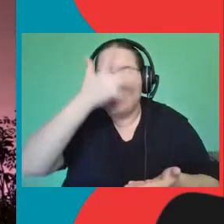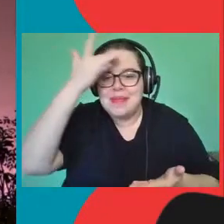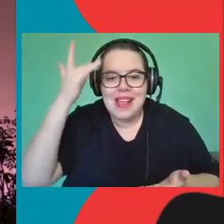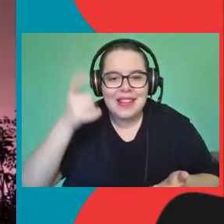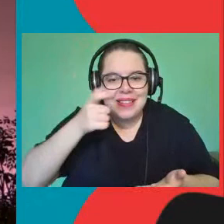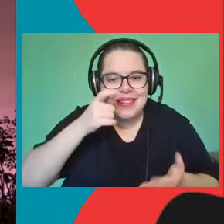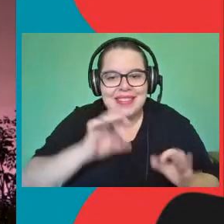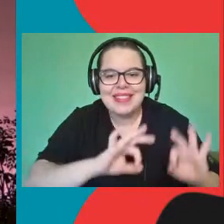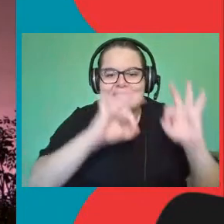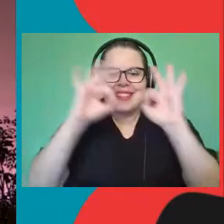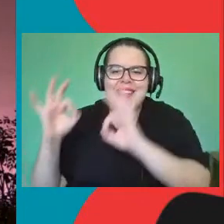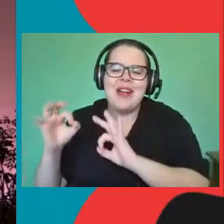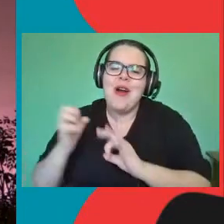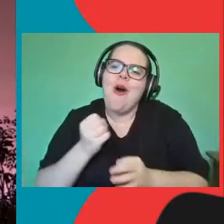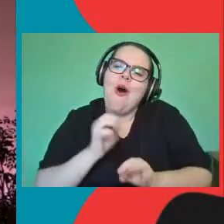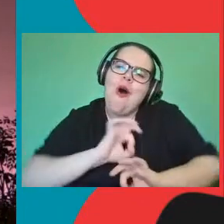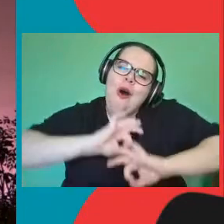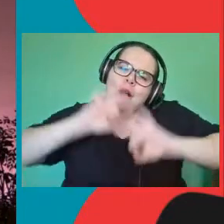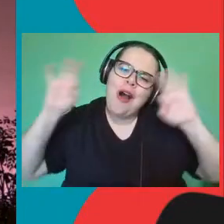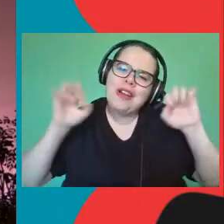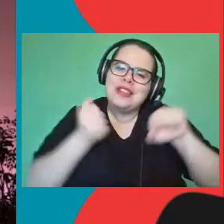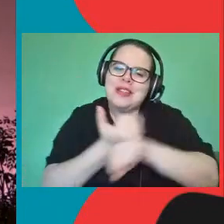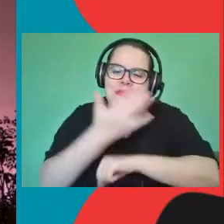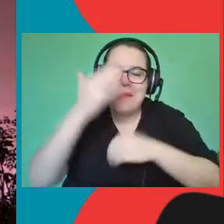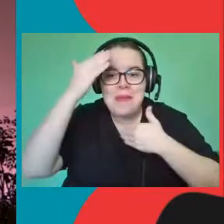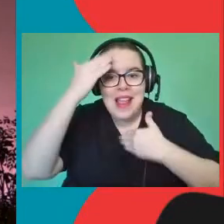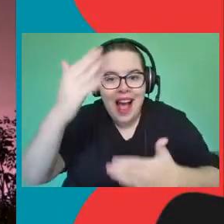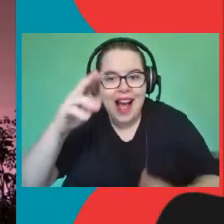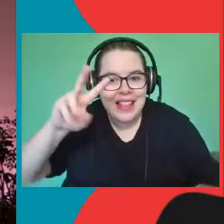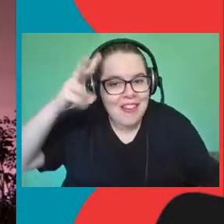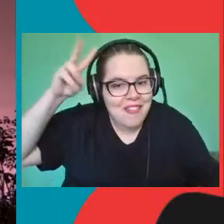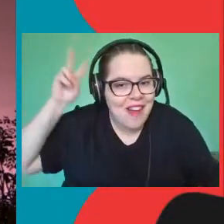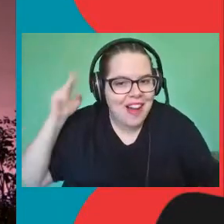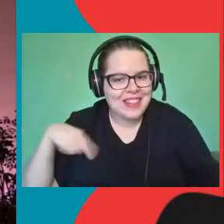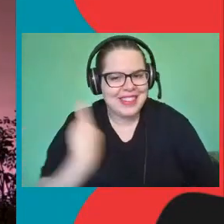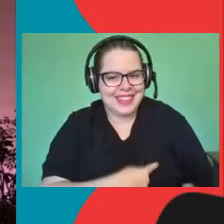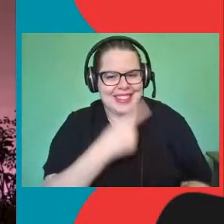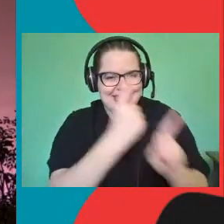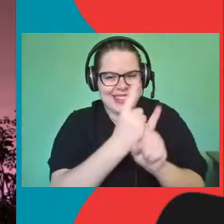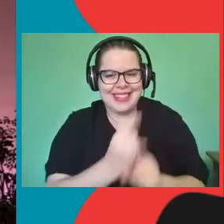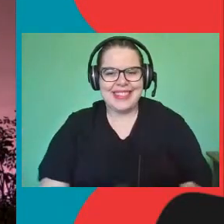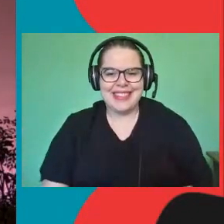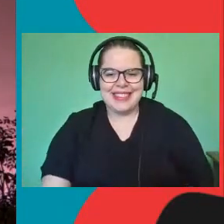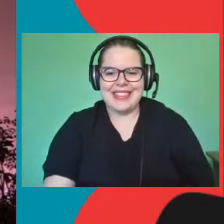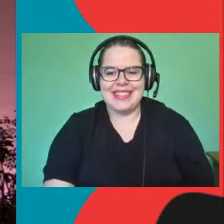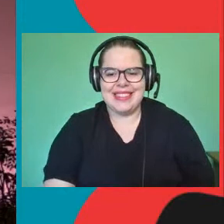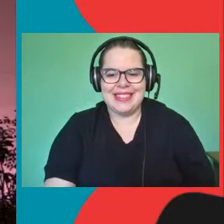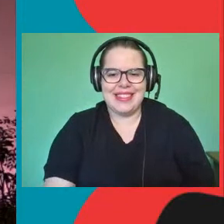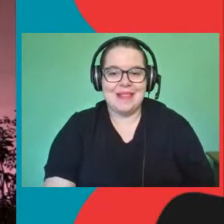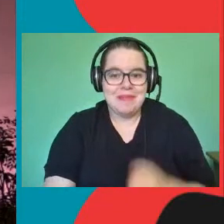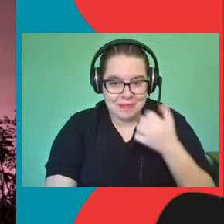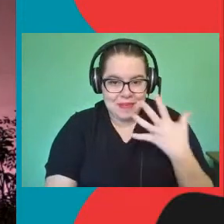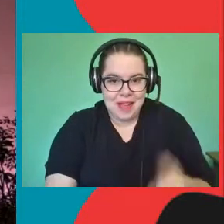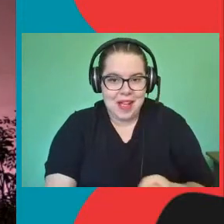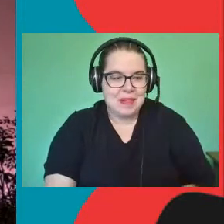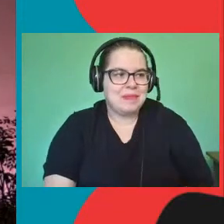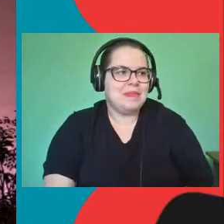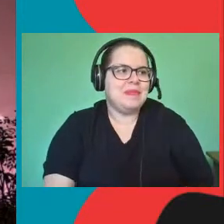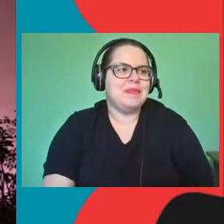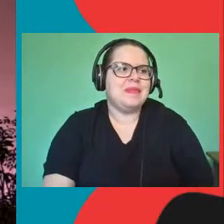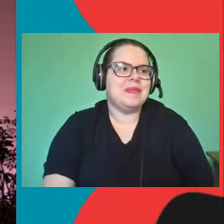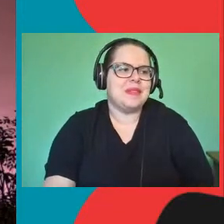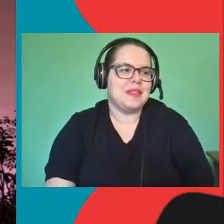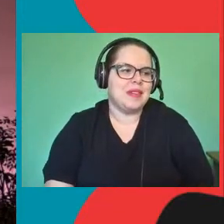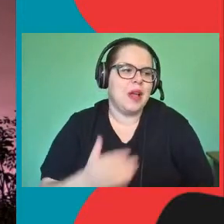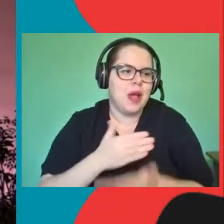assistem. Tenhamos todos um ótimo evento. Obrigado, Val. A gente se vê em instantes. Bora lá? Para